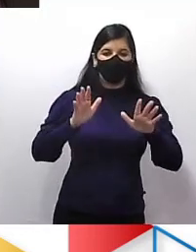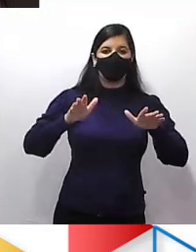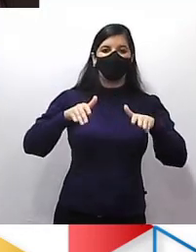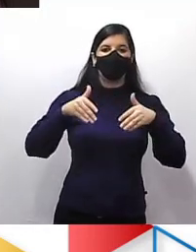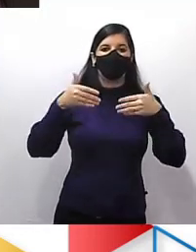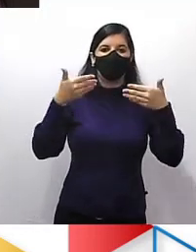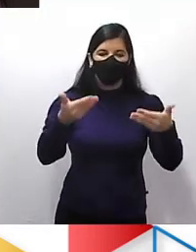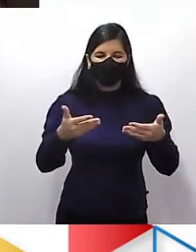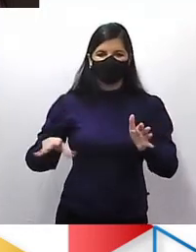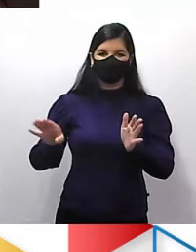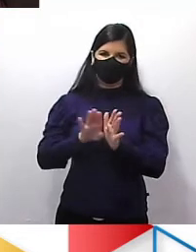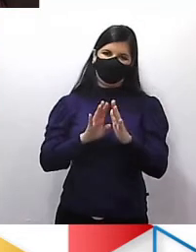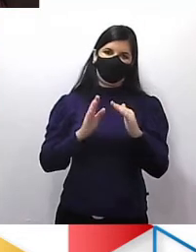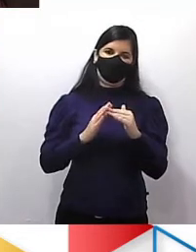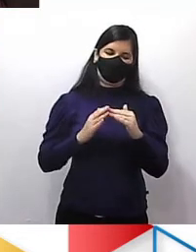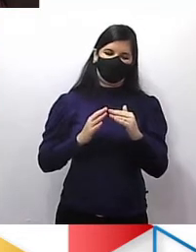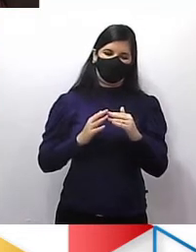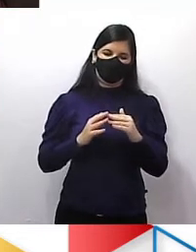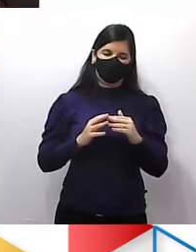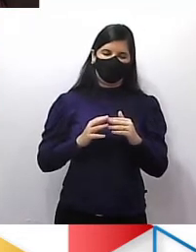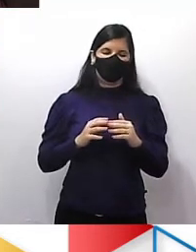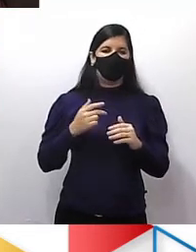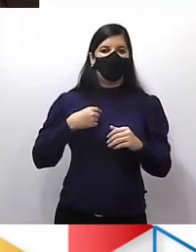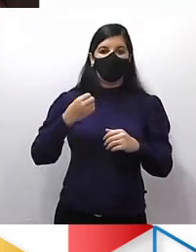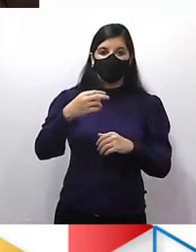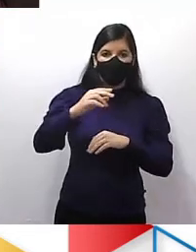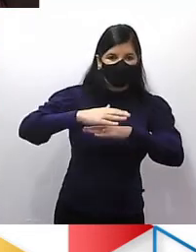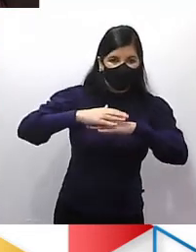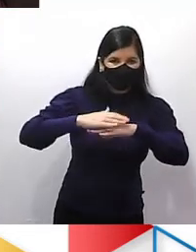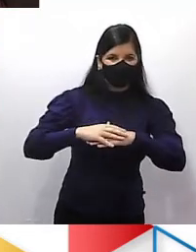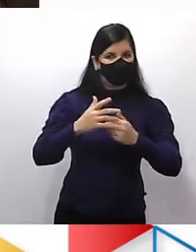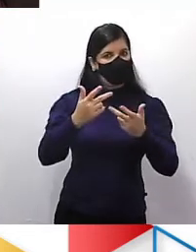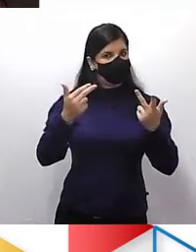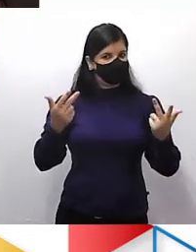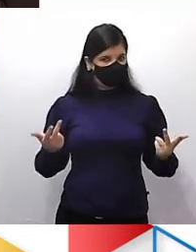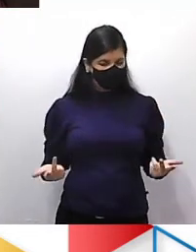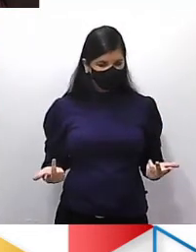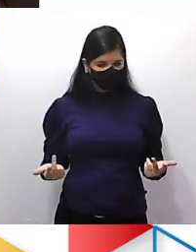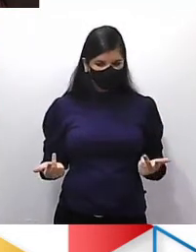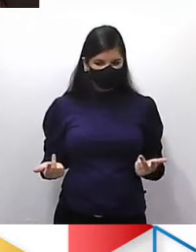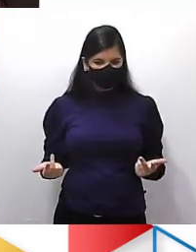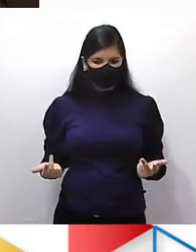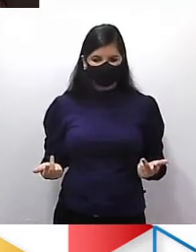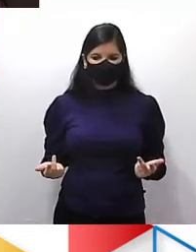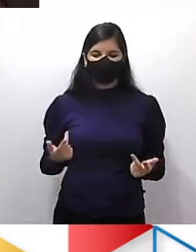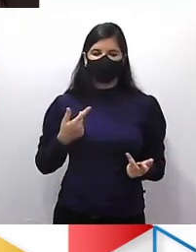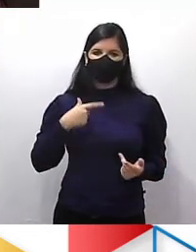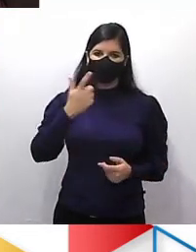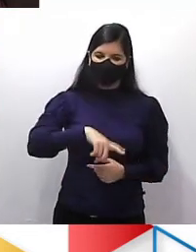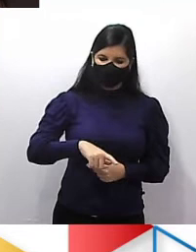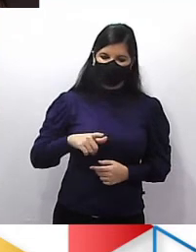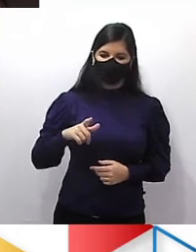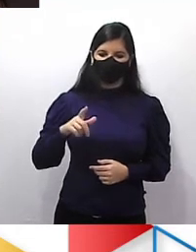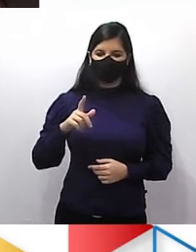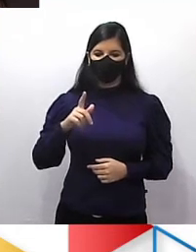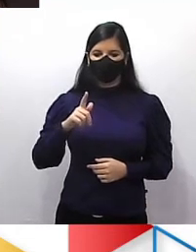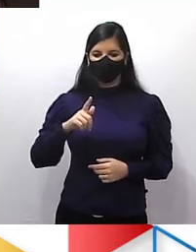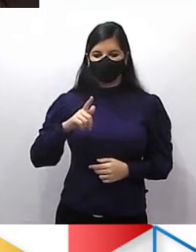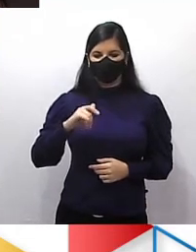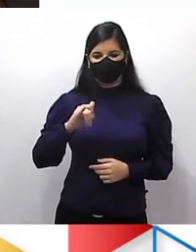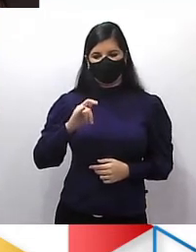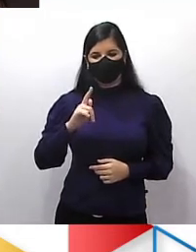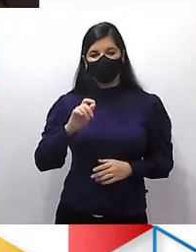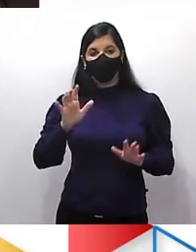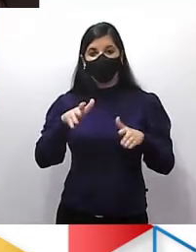usar I'm going to, eu vou fazer tal coisa. Olha aí. Se eu pegar novamente, when I get a